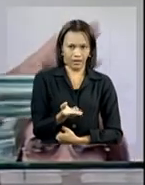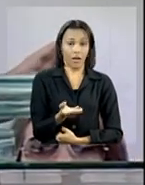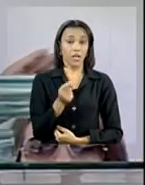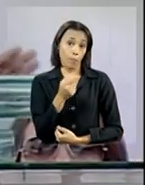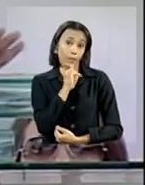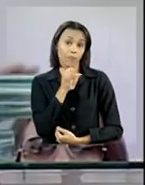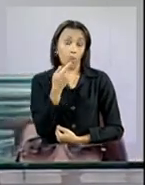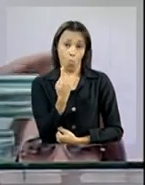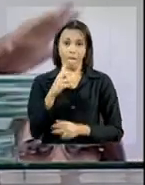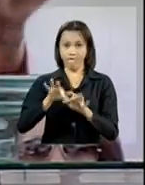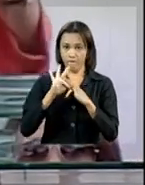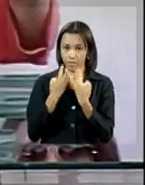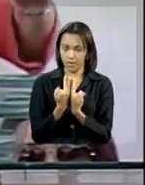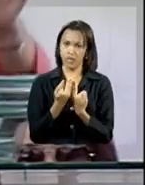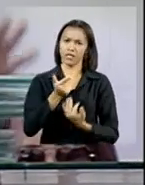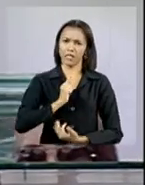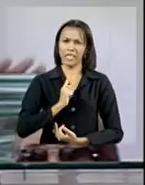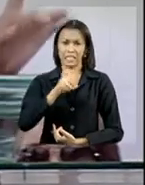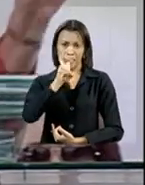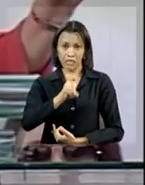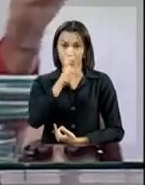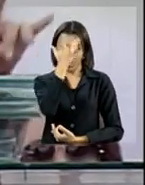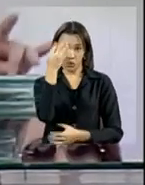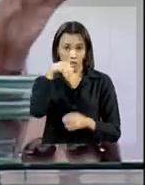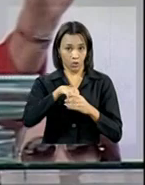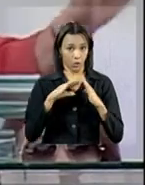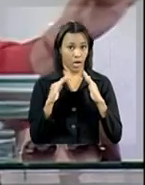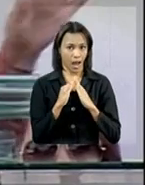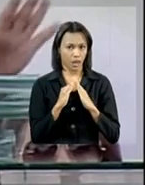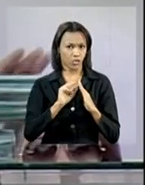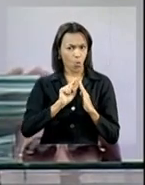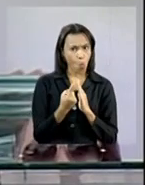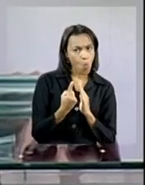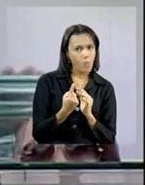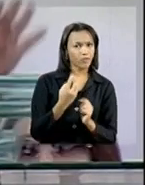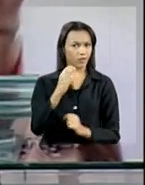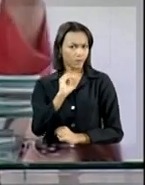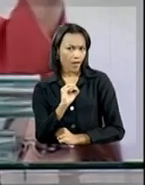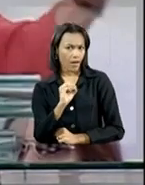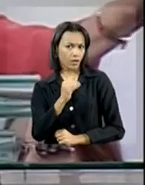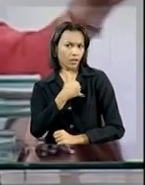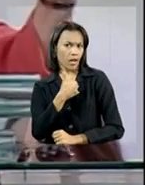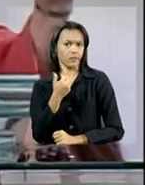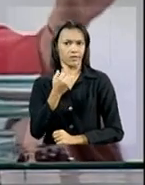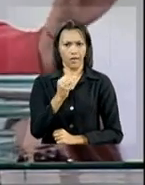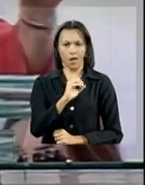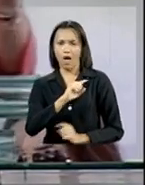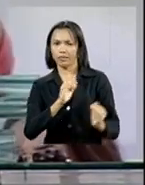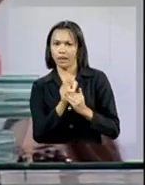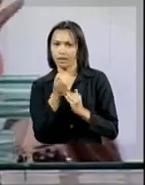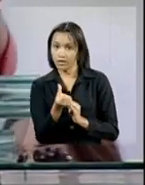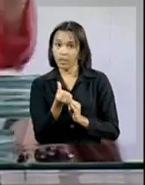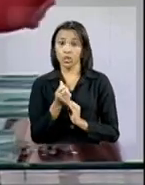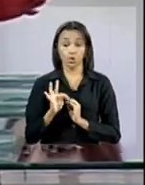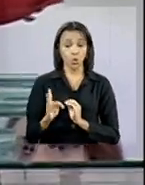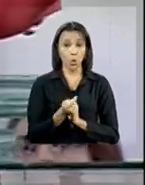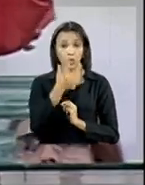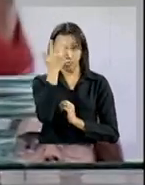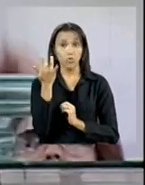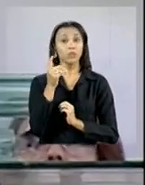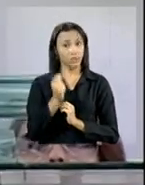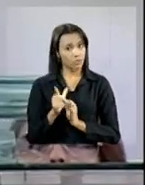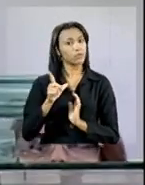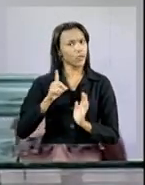uma família que tem cinco pessoas uma dela tem 0 a 6 anos todos os membros da família T